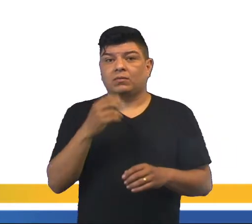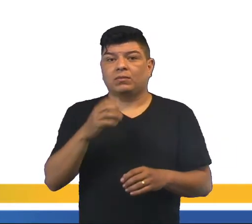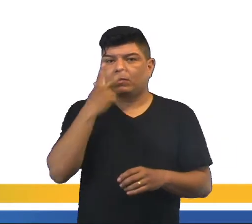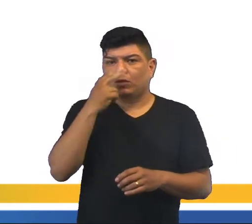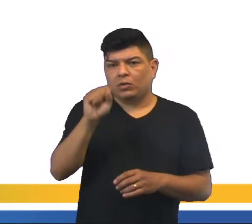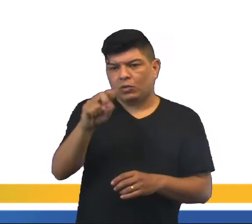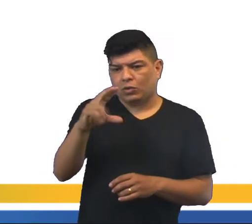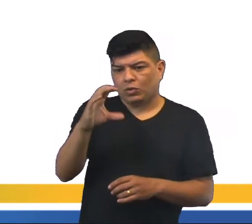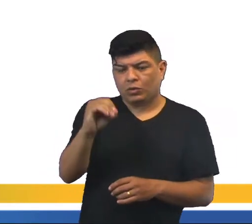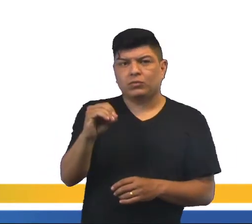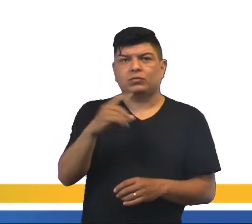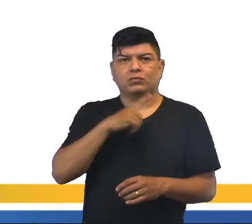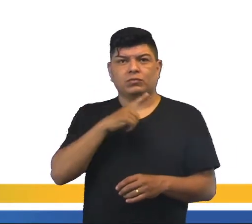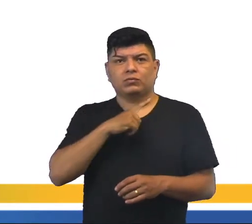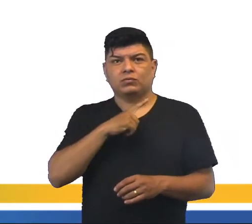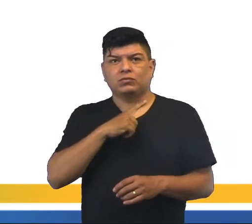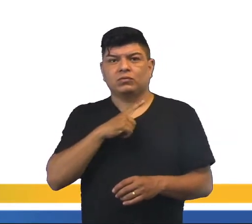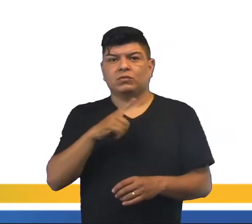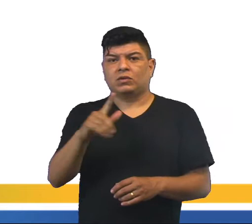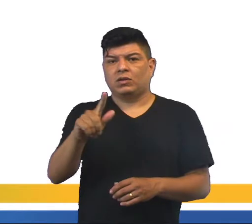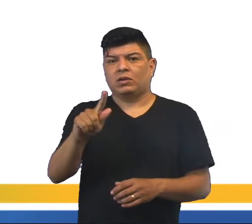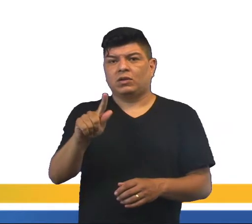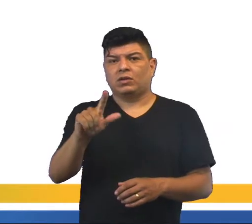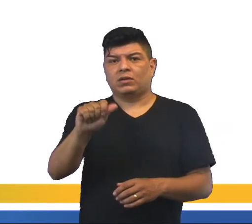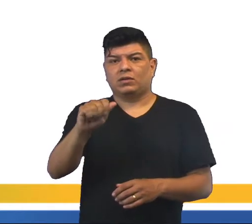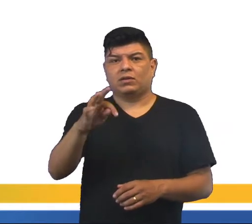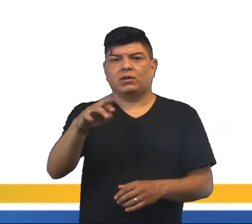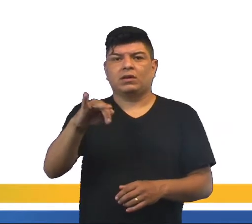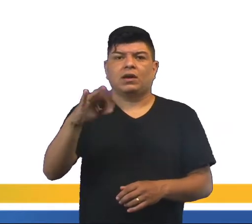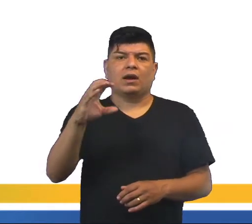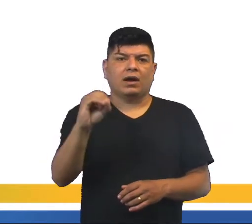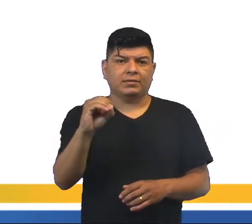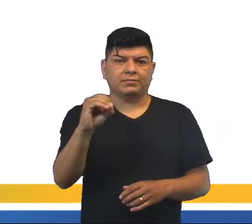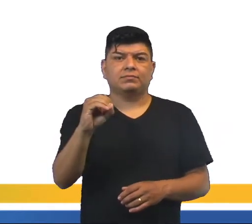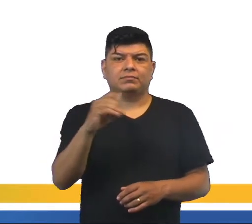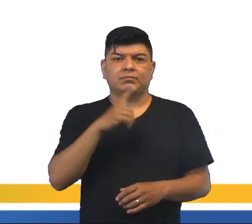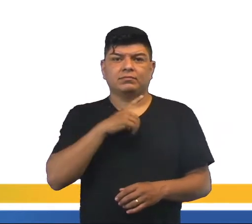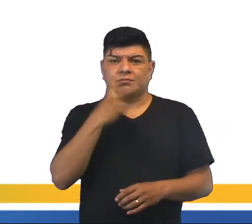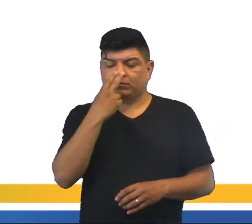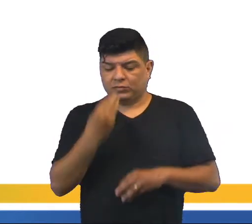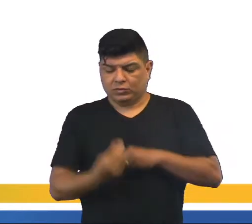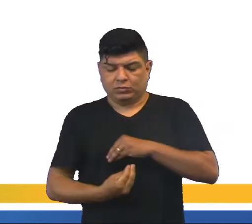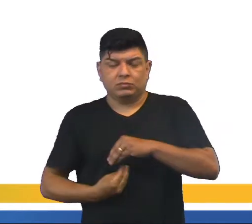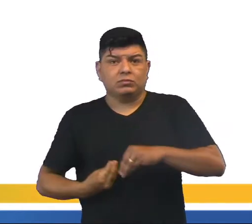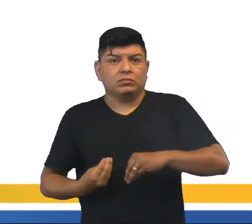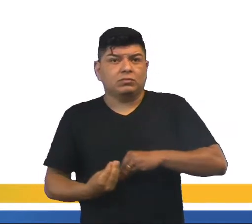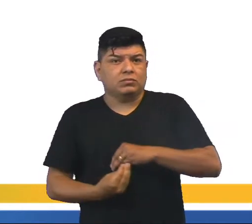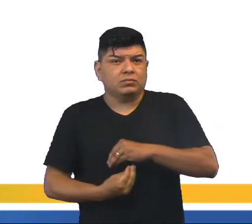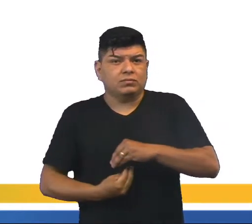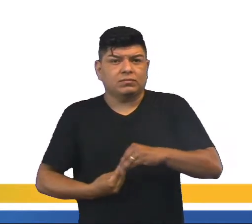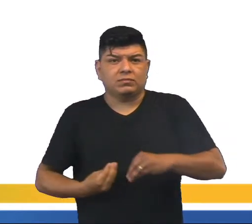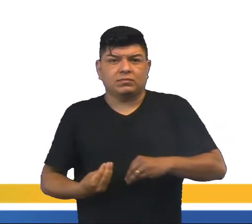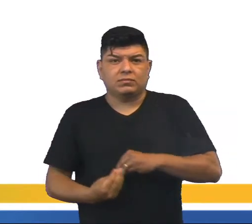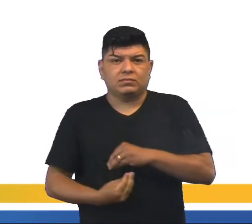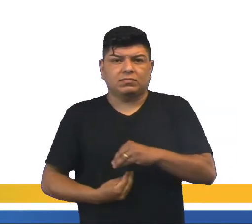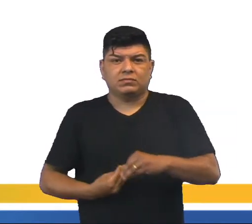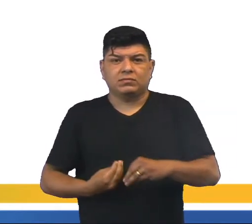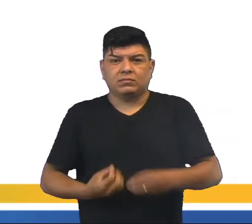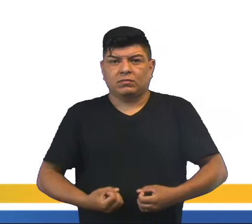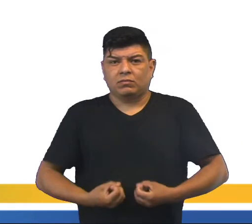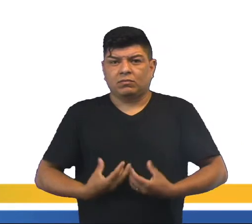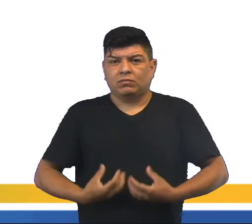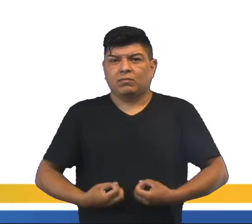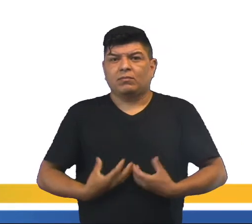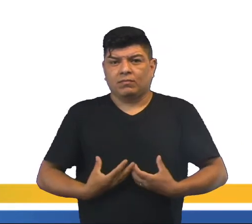digestivo, chamado suco gástrico, que é a ele misturado graças à ativação muscular